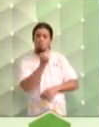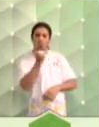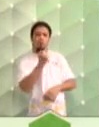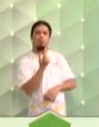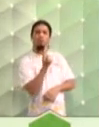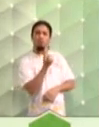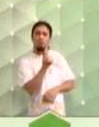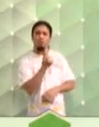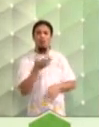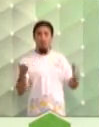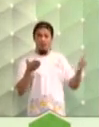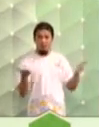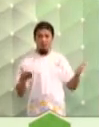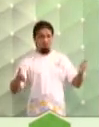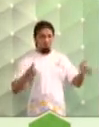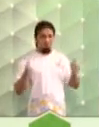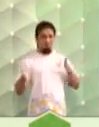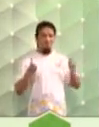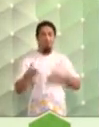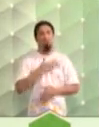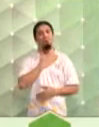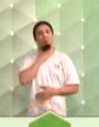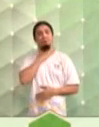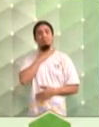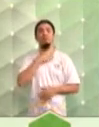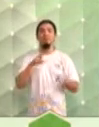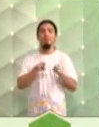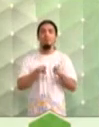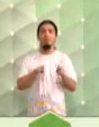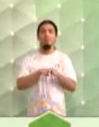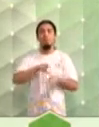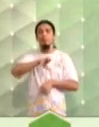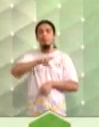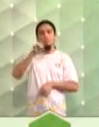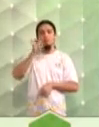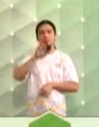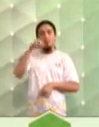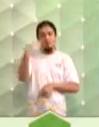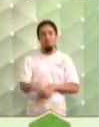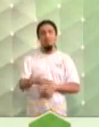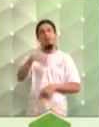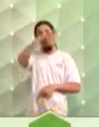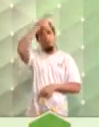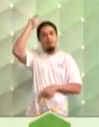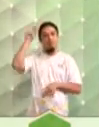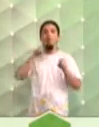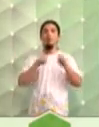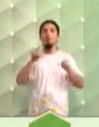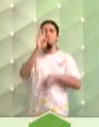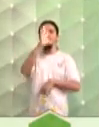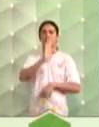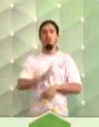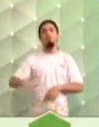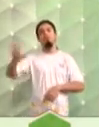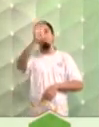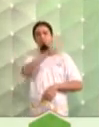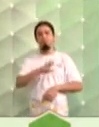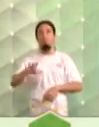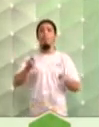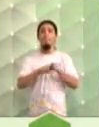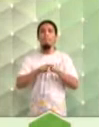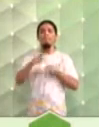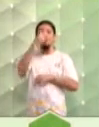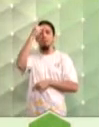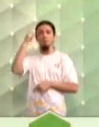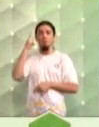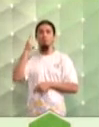crise, no momento Verdade. Em que o país inteiro está em crise, não só o estado do Amazonas, e a importância desse dinheiro para pessoas, por exemplo, que estavam com problemas de saúde,